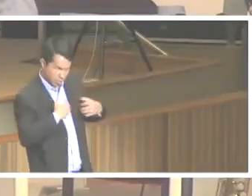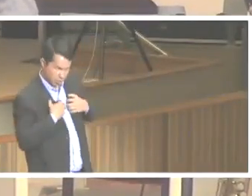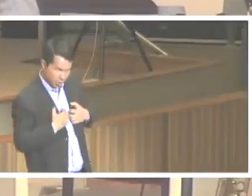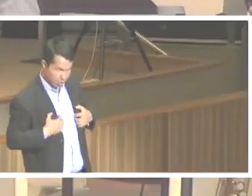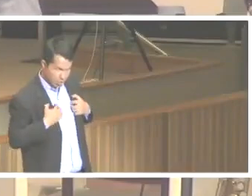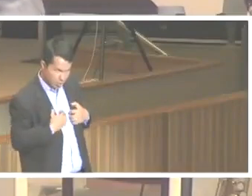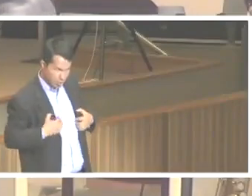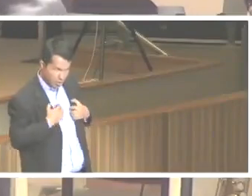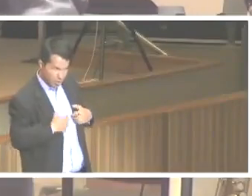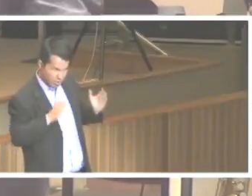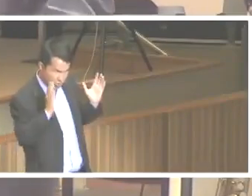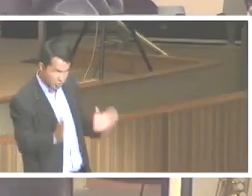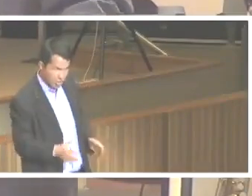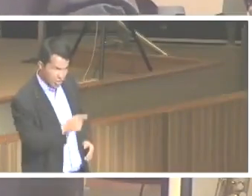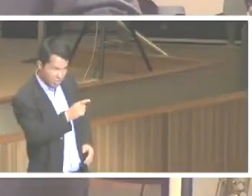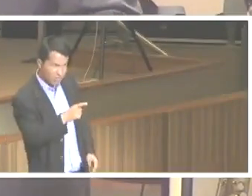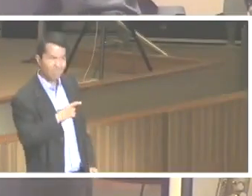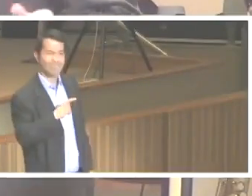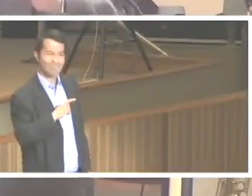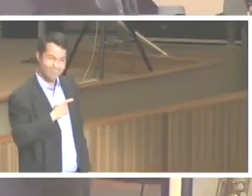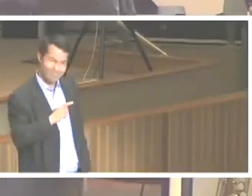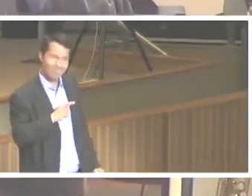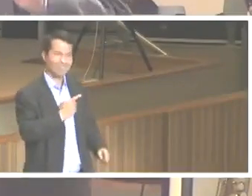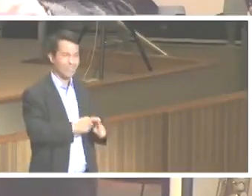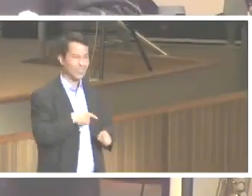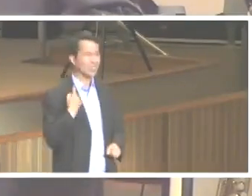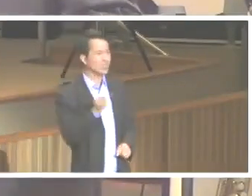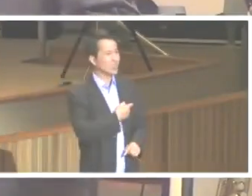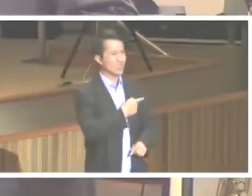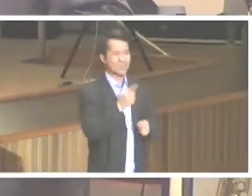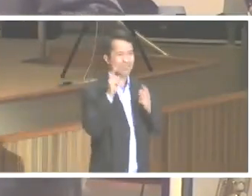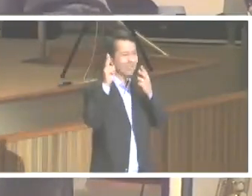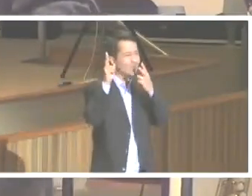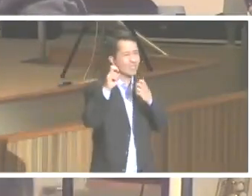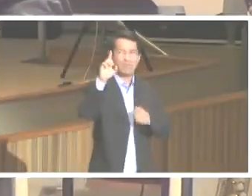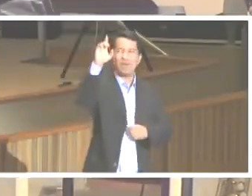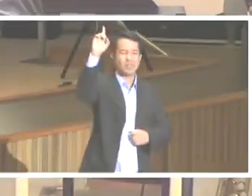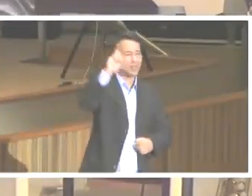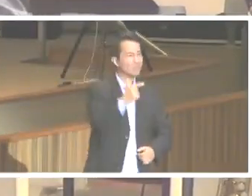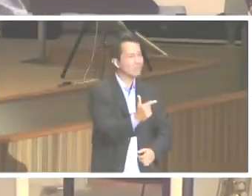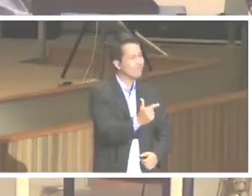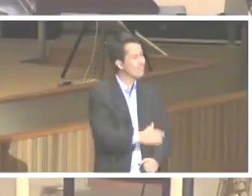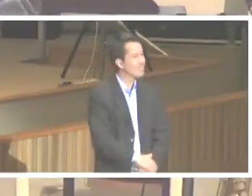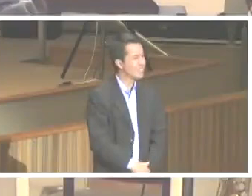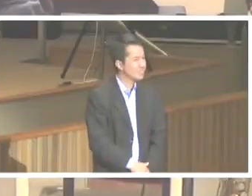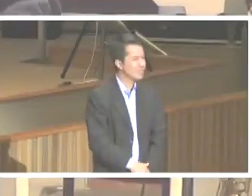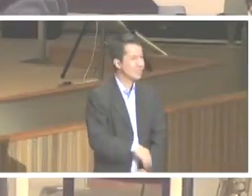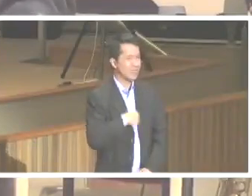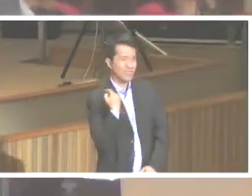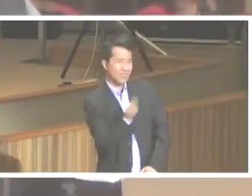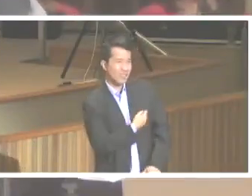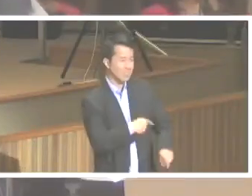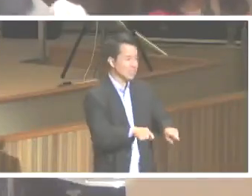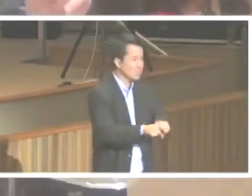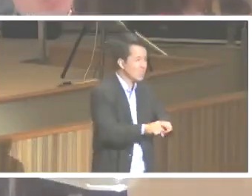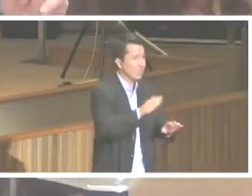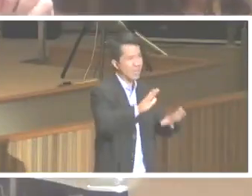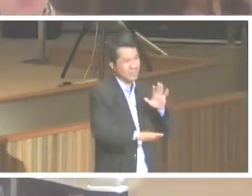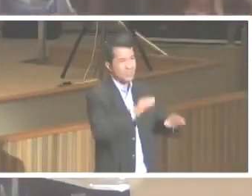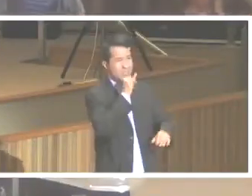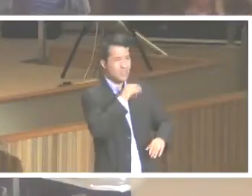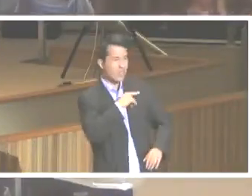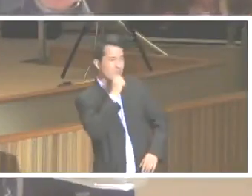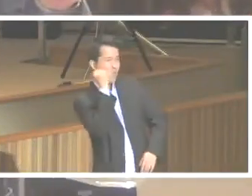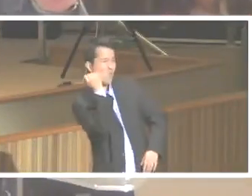e aí o nosso coração se endurece e logo nós somos capazes de criar pequenos